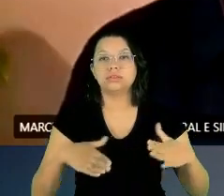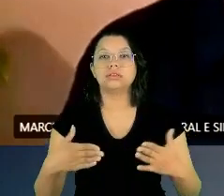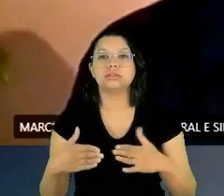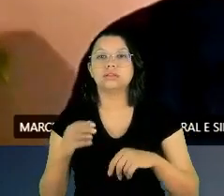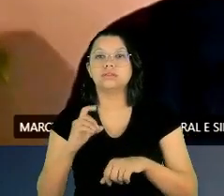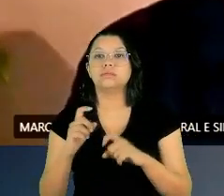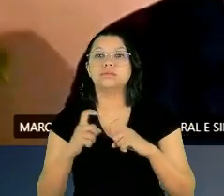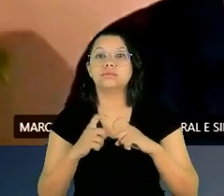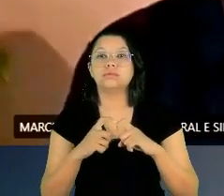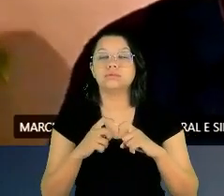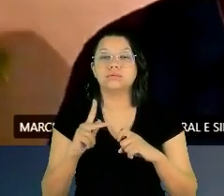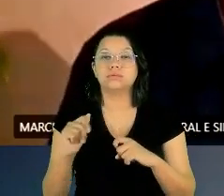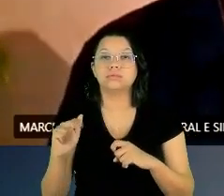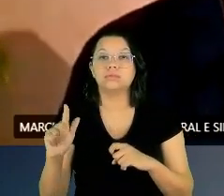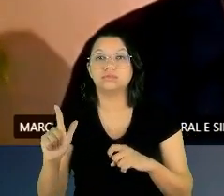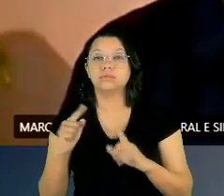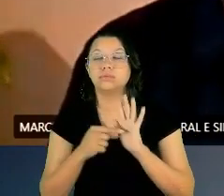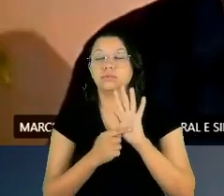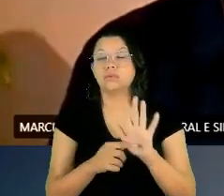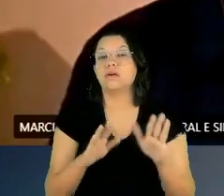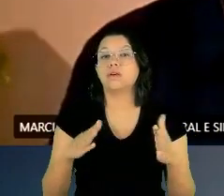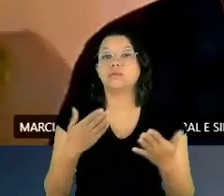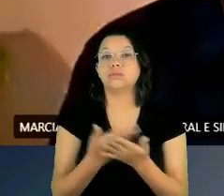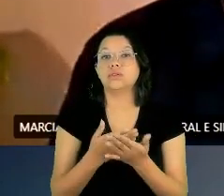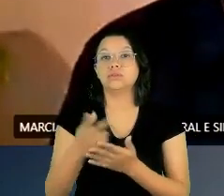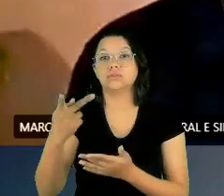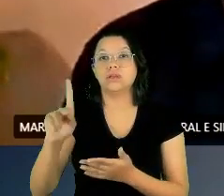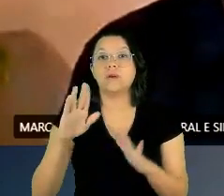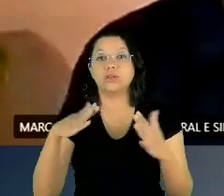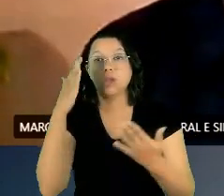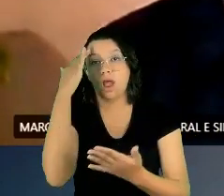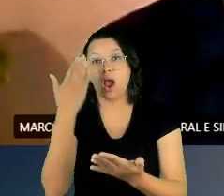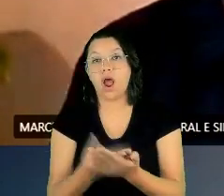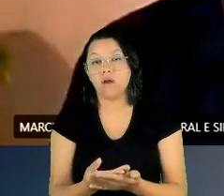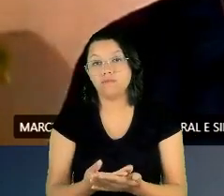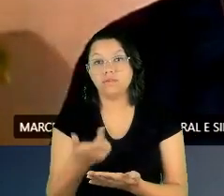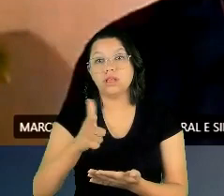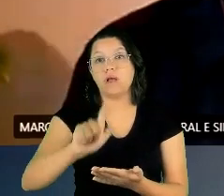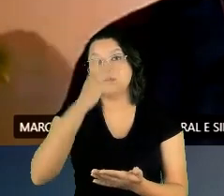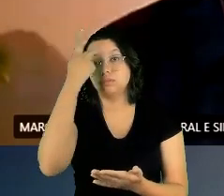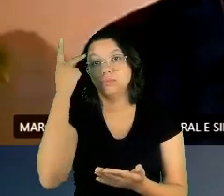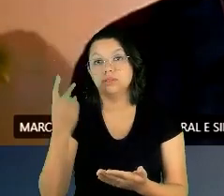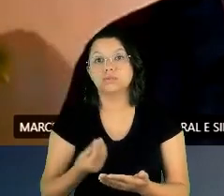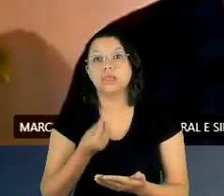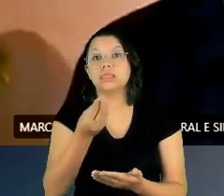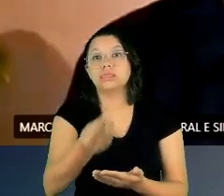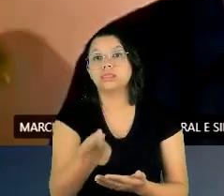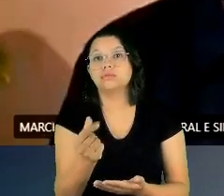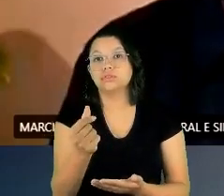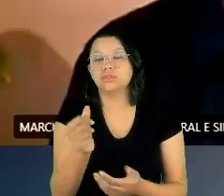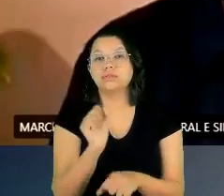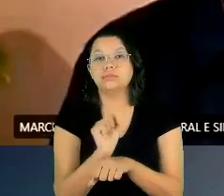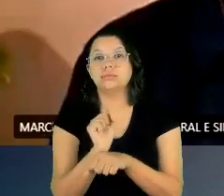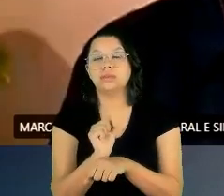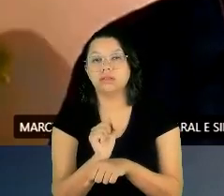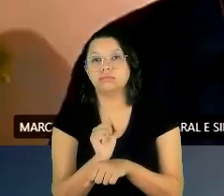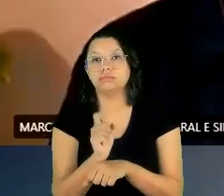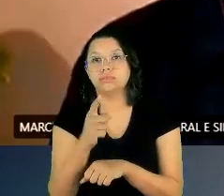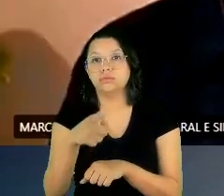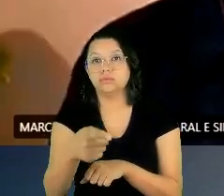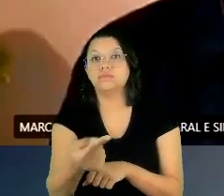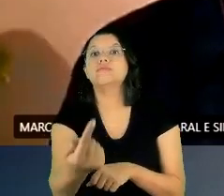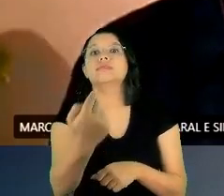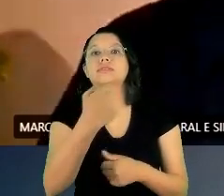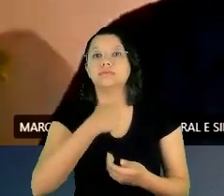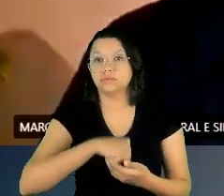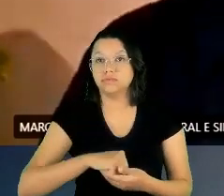reciprocidade. Então, Paul Zak mostrou nos estudos dele que quando a gente confia na outra pessoa, devolvendo dinheiro ou dando dinheiro, esperando